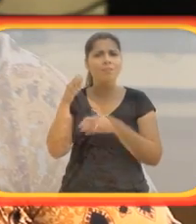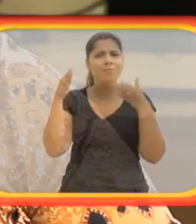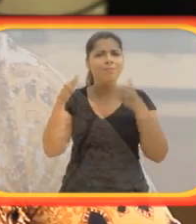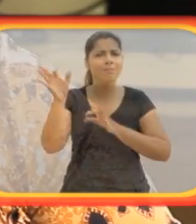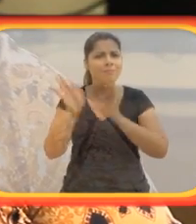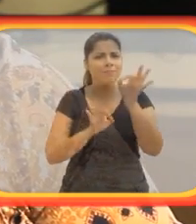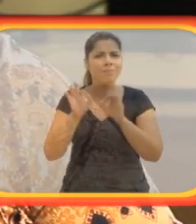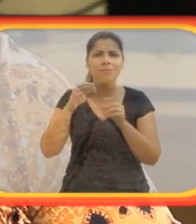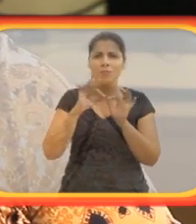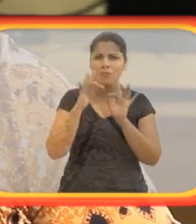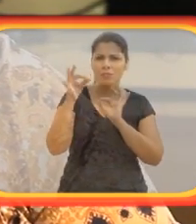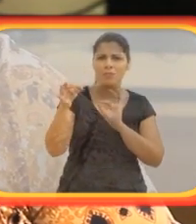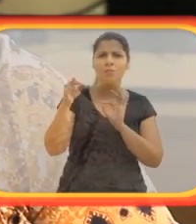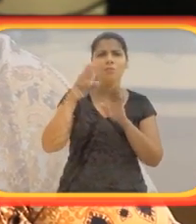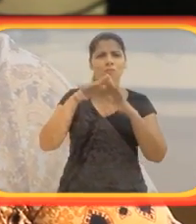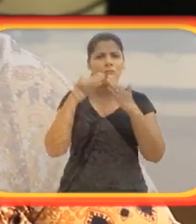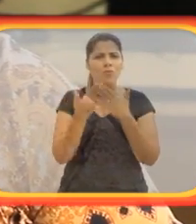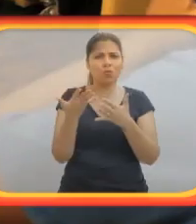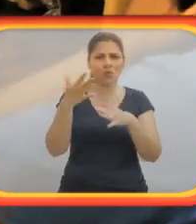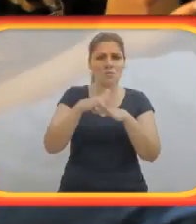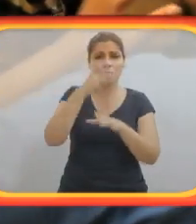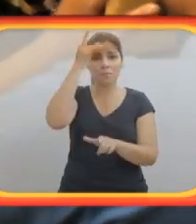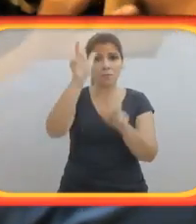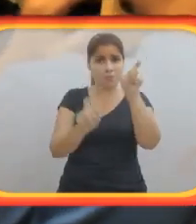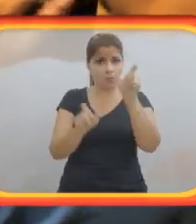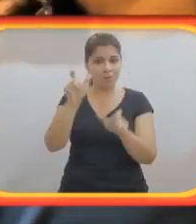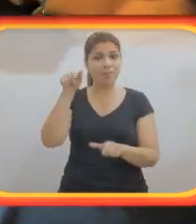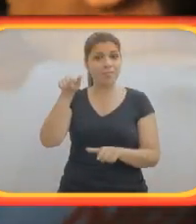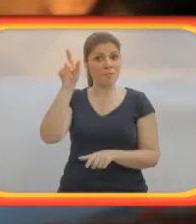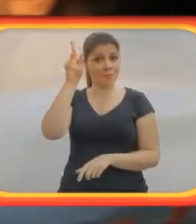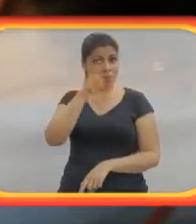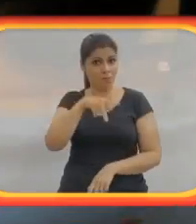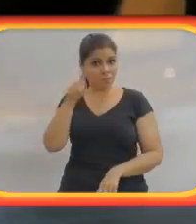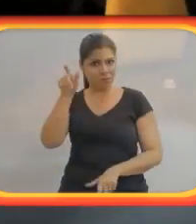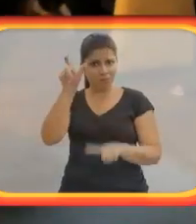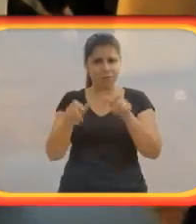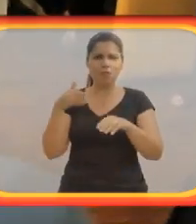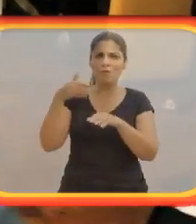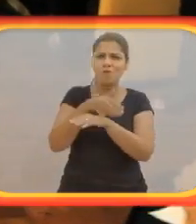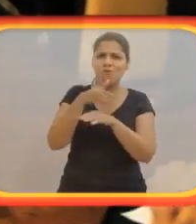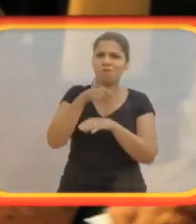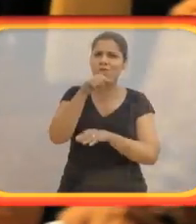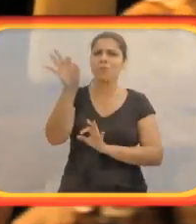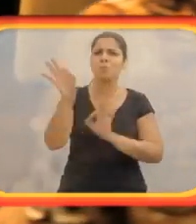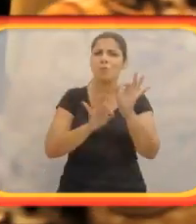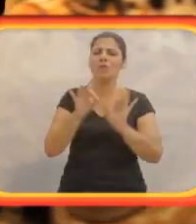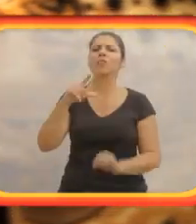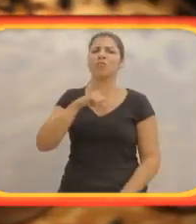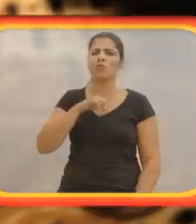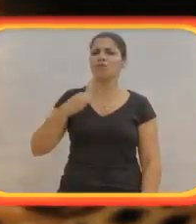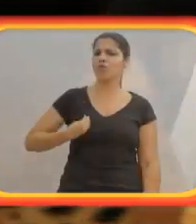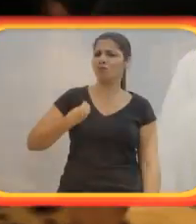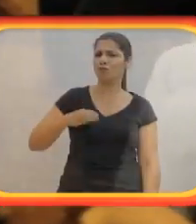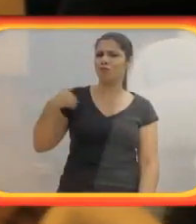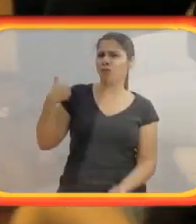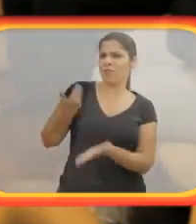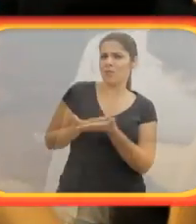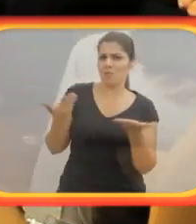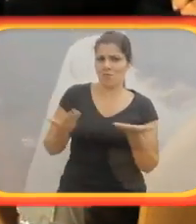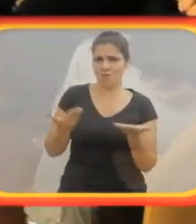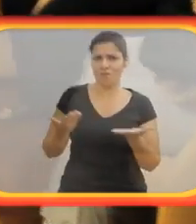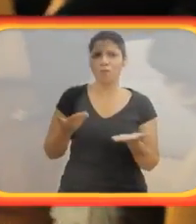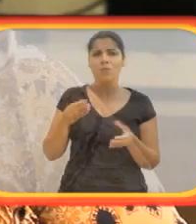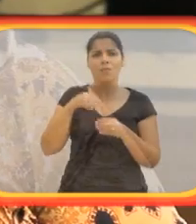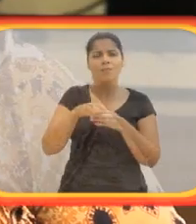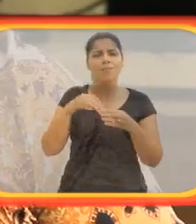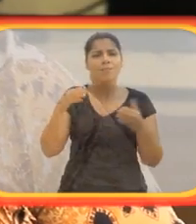verdade, num projeto de extensão, que é a Escola de Inclusão. Essas pessoas que eram professores que frequentavam esse projeto, que existe até